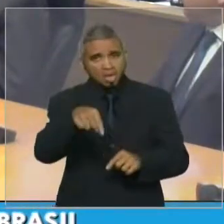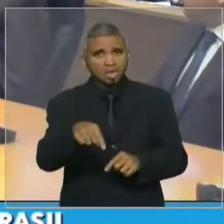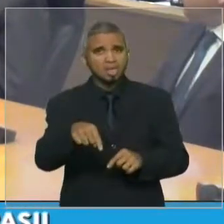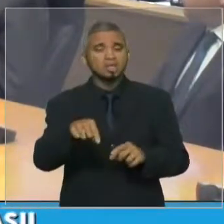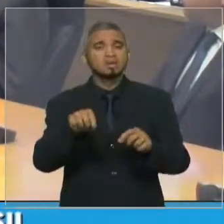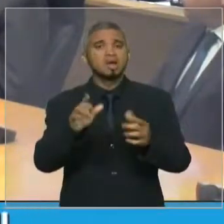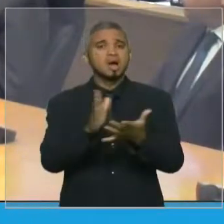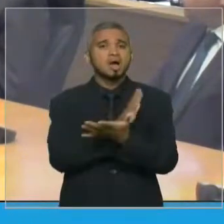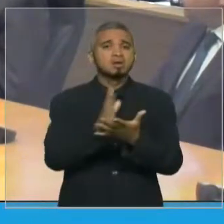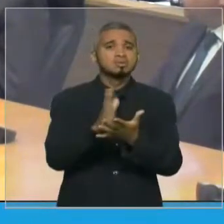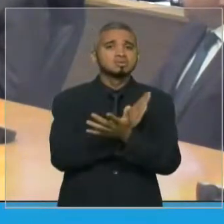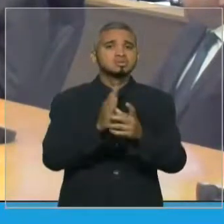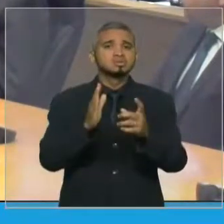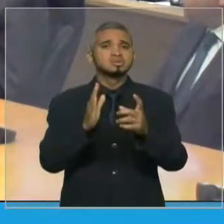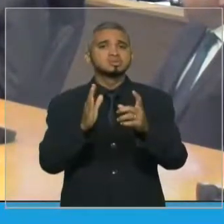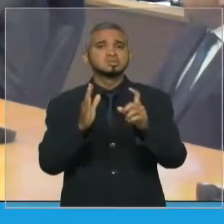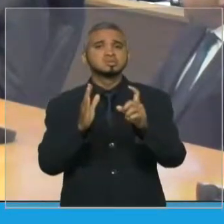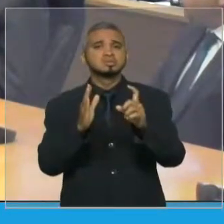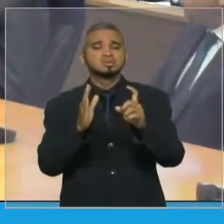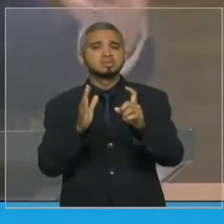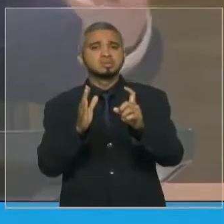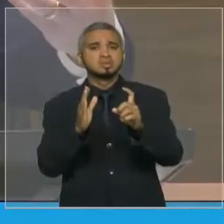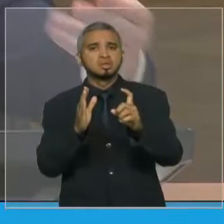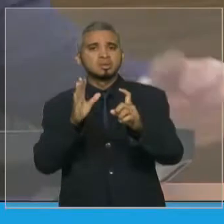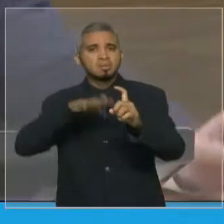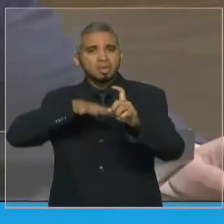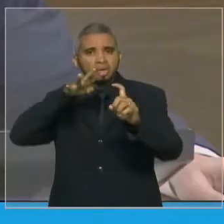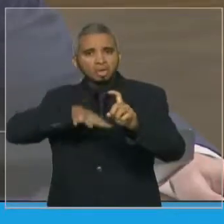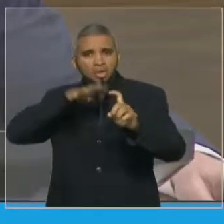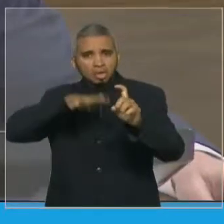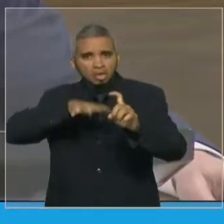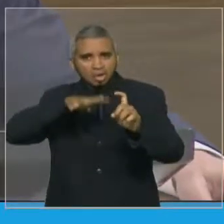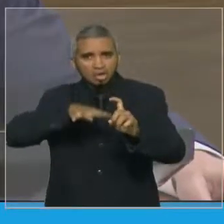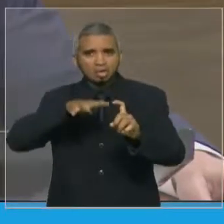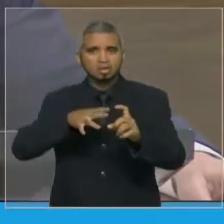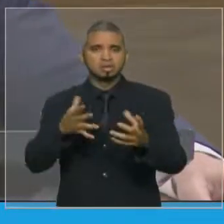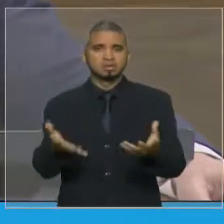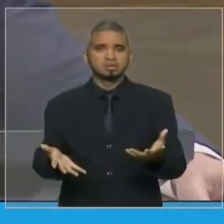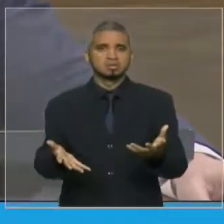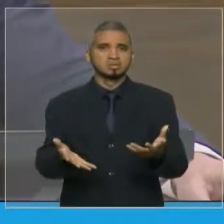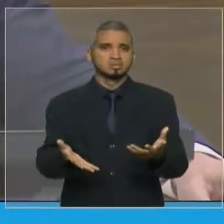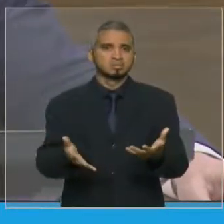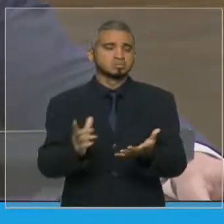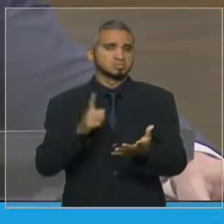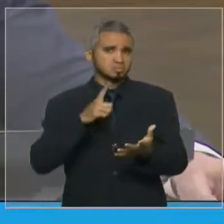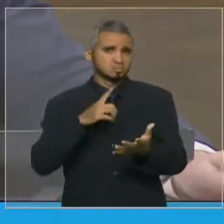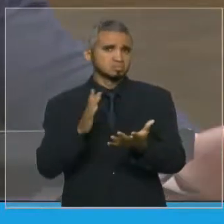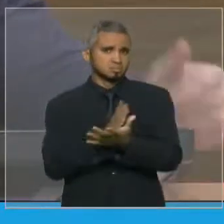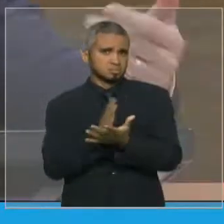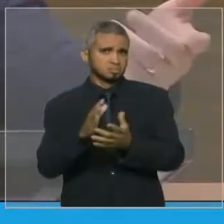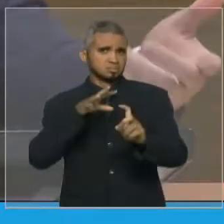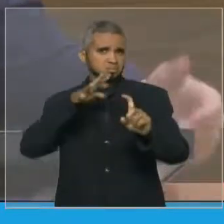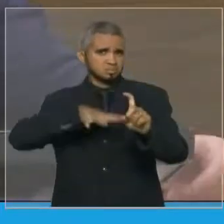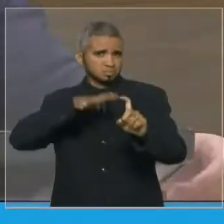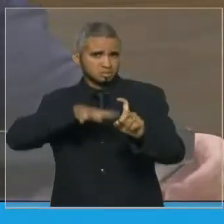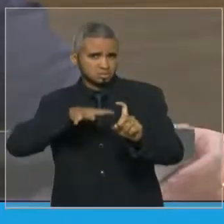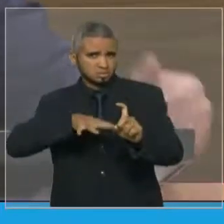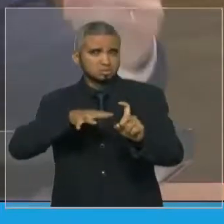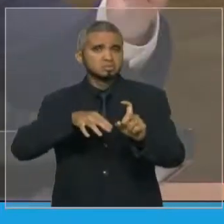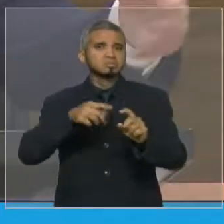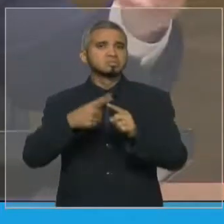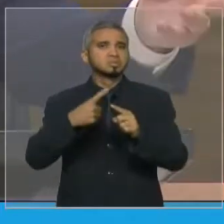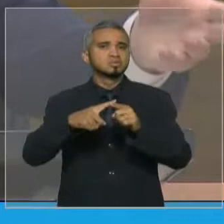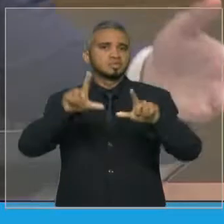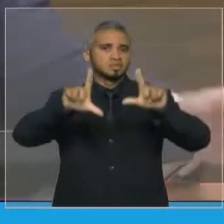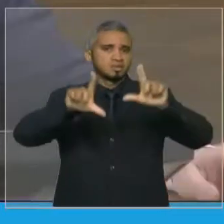mitos, porque aqui, embora presencialmente não sejamos muitos, mas pela TV Assembleia e